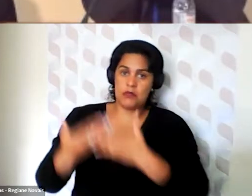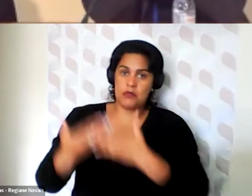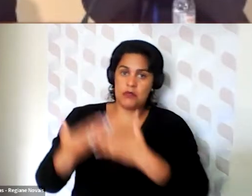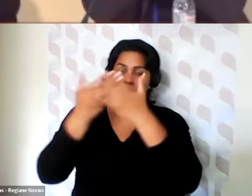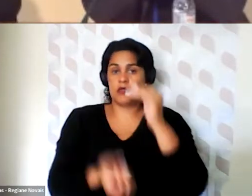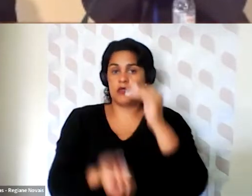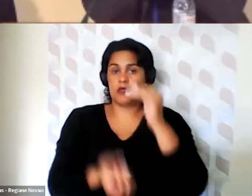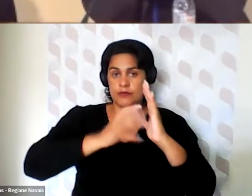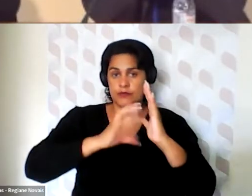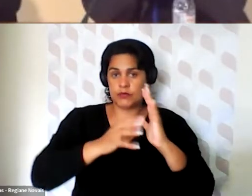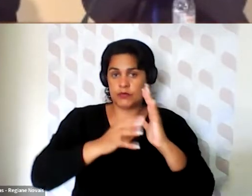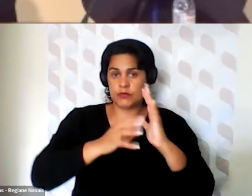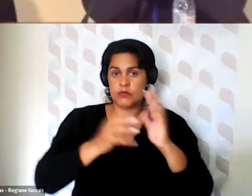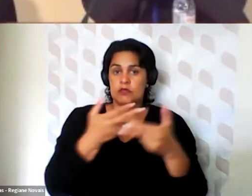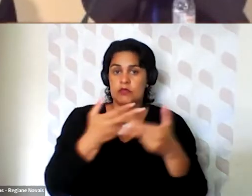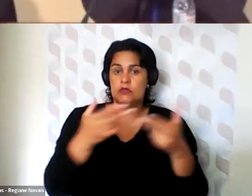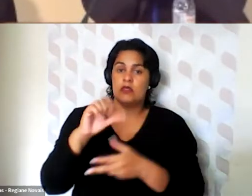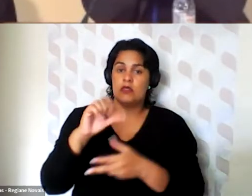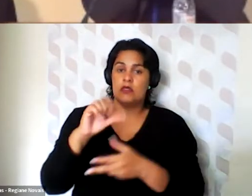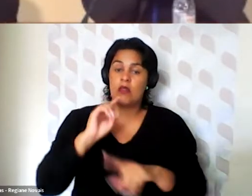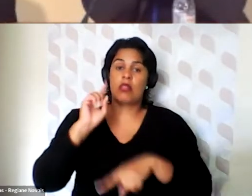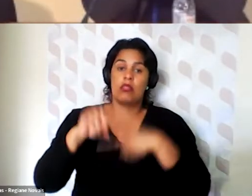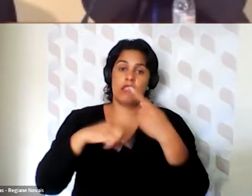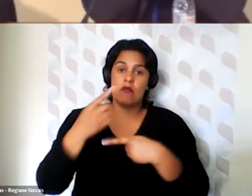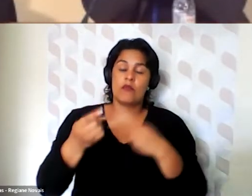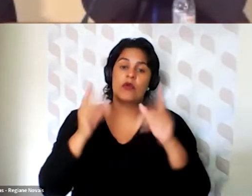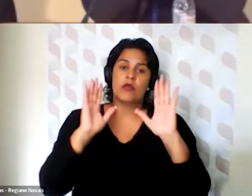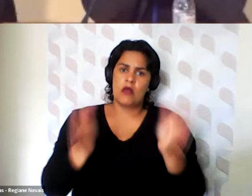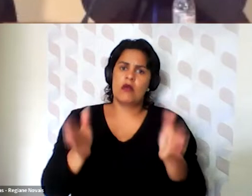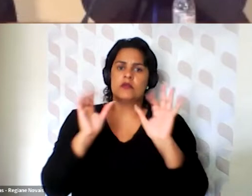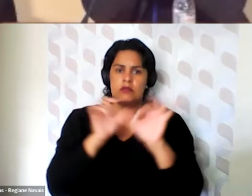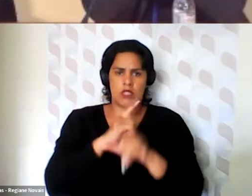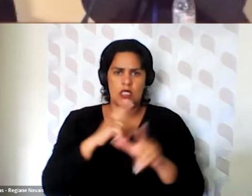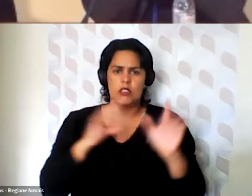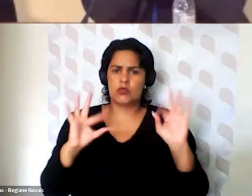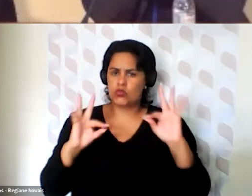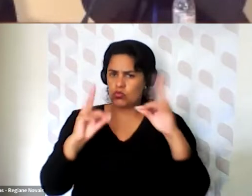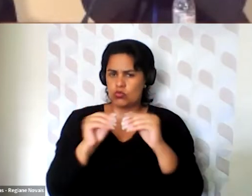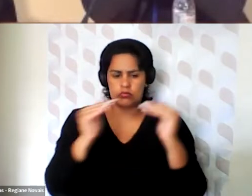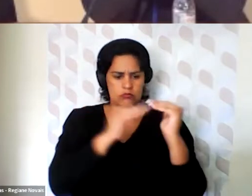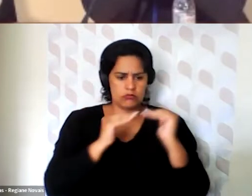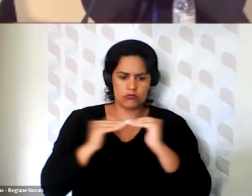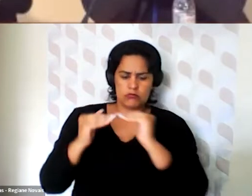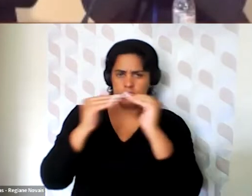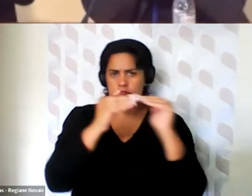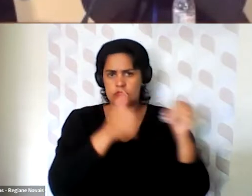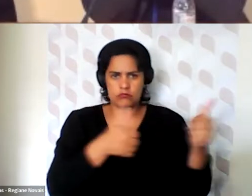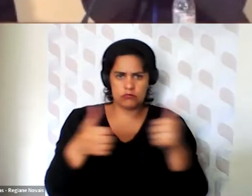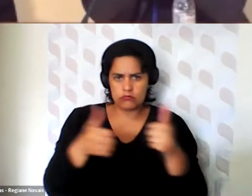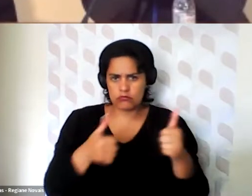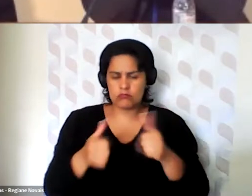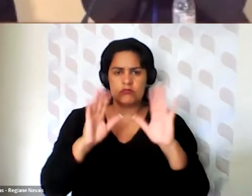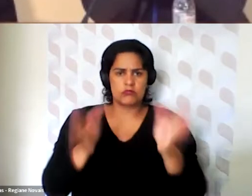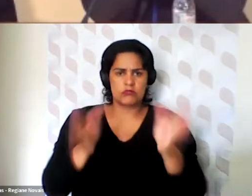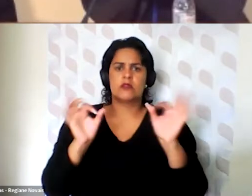Um é esse de ser melhores práticas, né? Então, você recomenda que os países adotem aquilo ali, é o interesse do próprio país